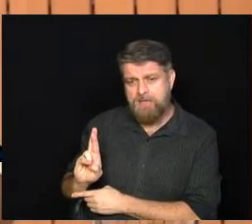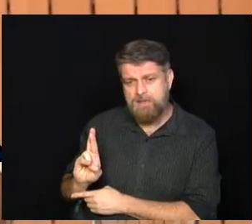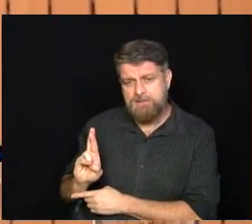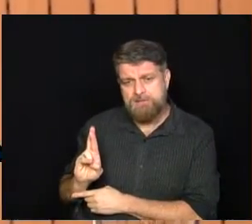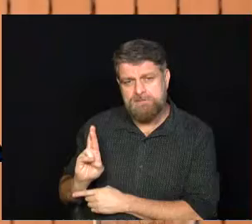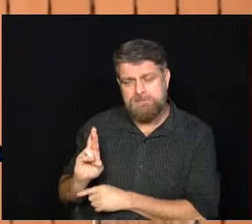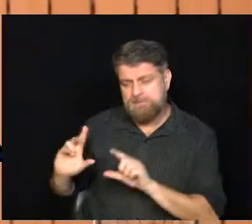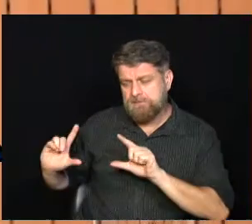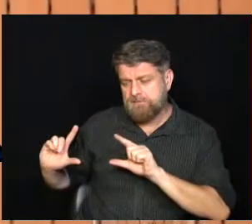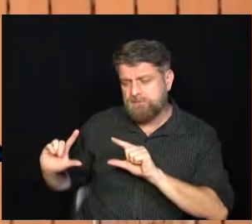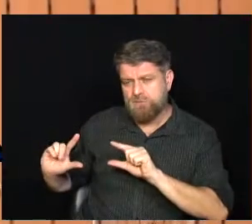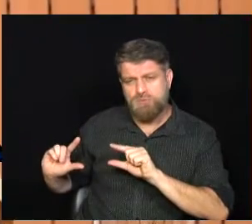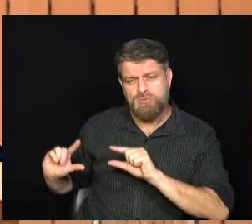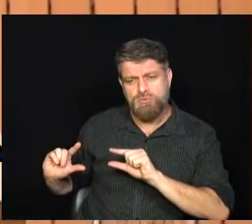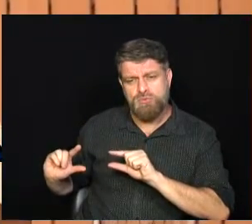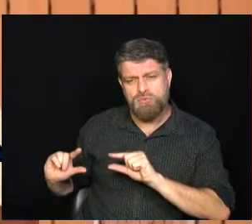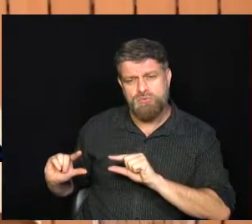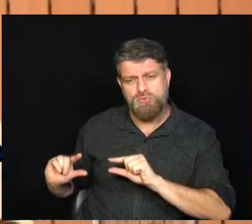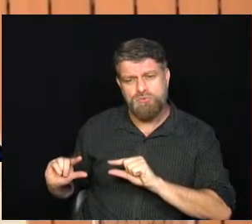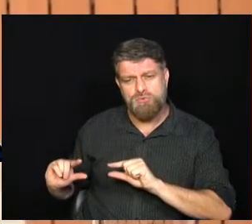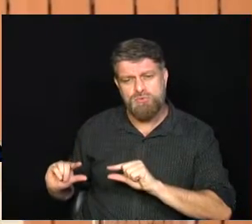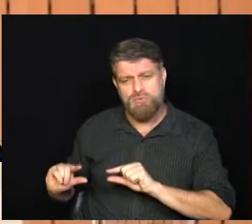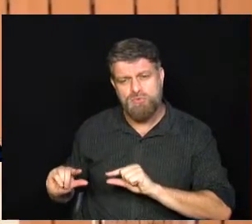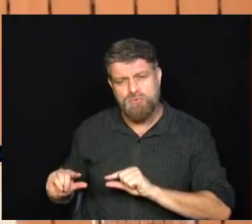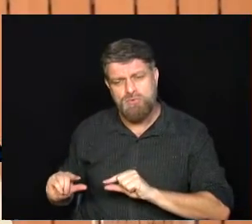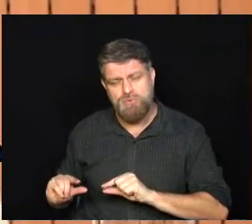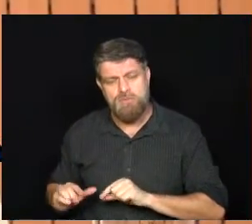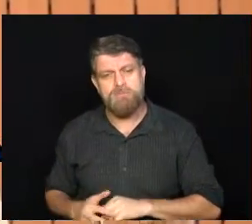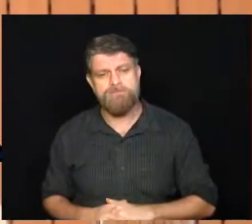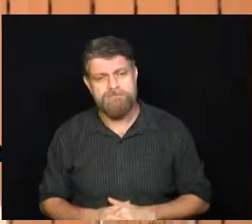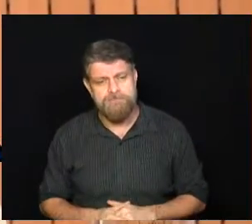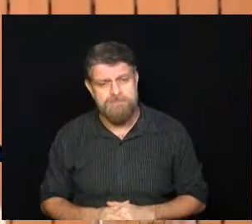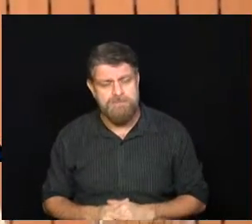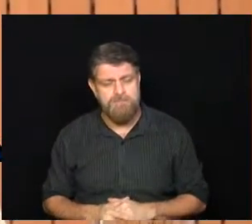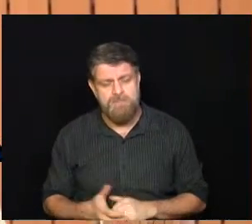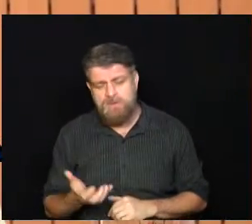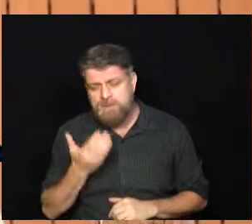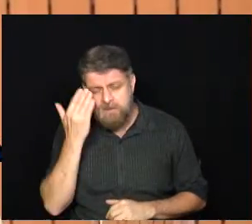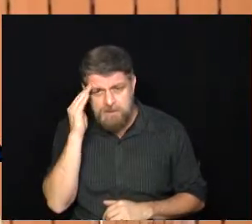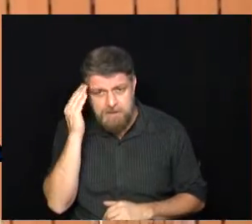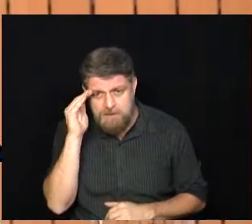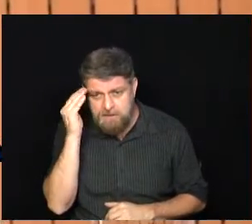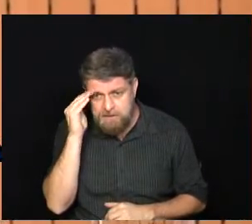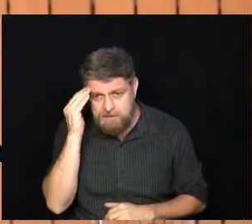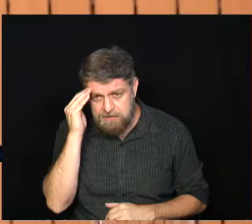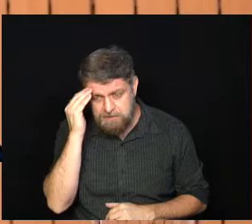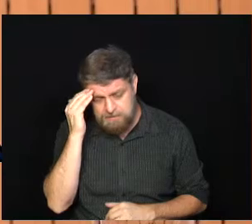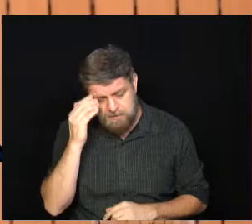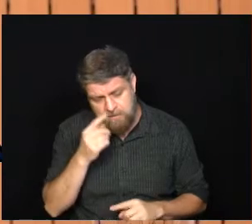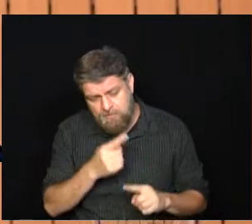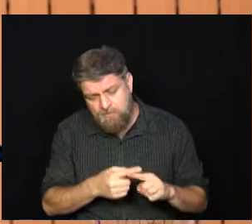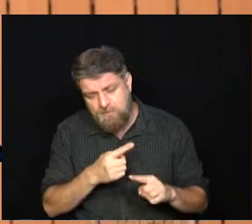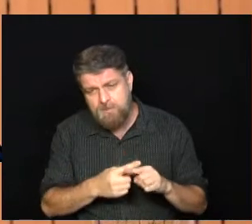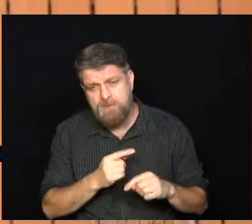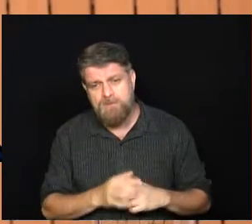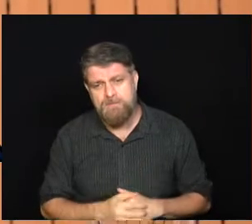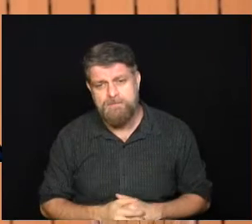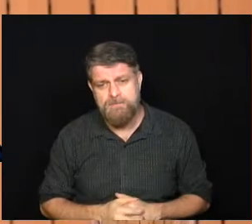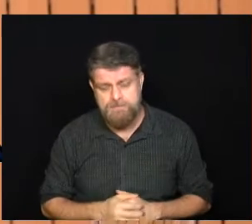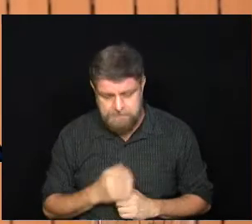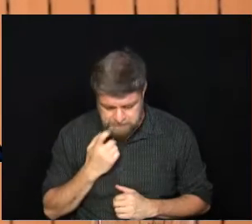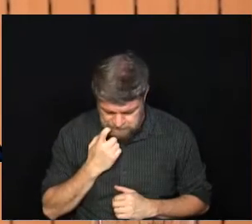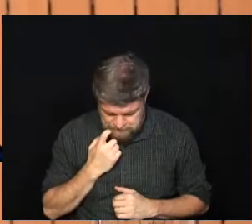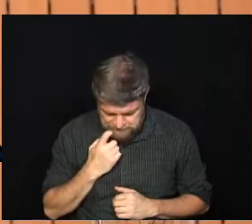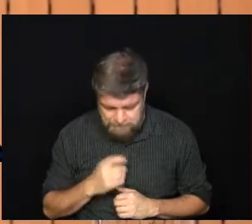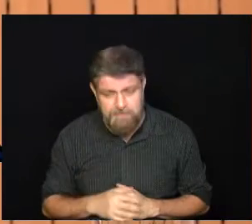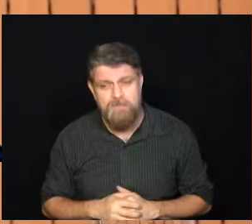caiu bastante, as transferências em relação ao imposto de renda. Eu queria entender o porquê